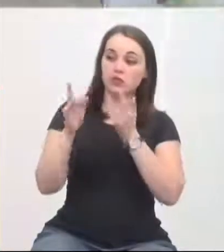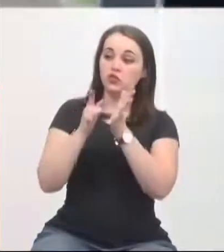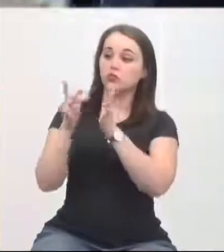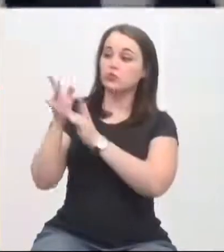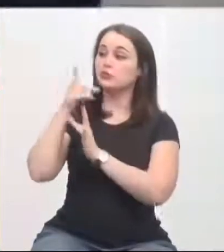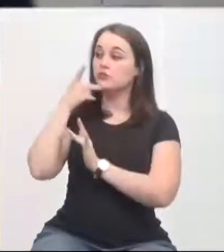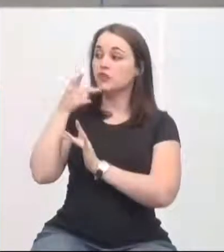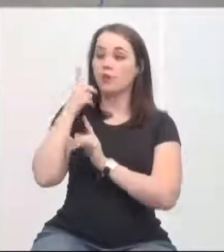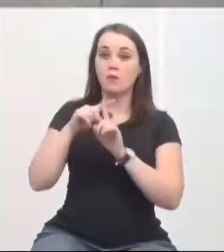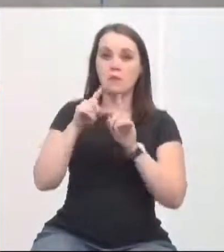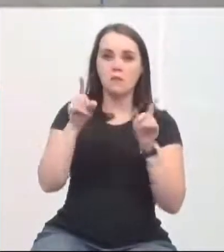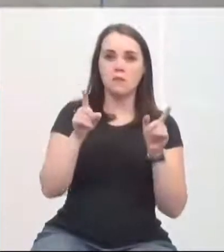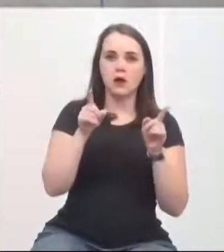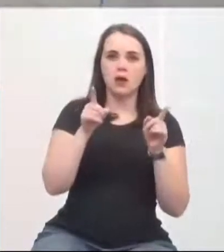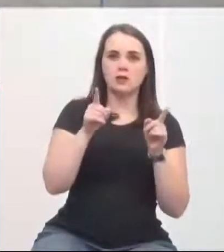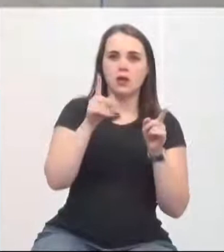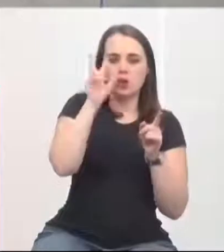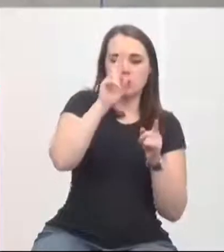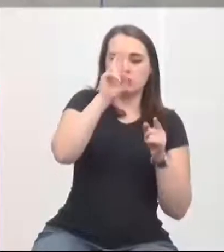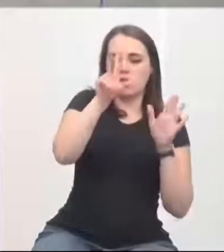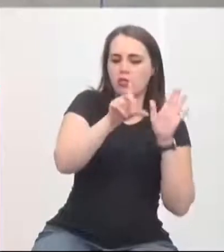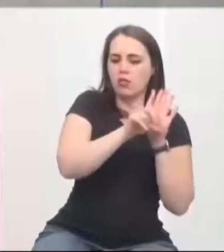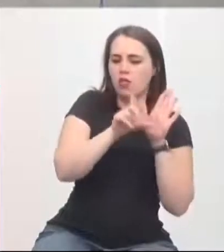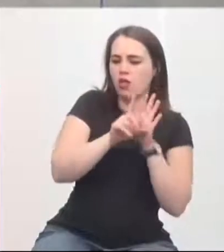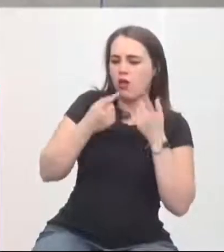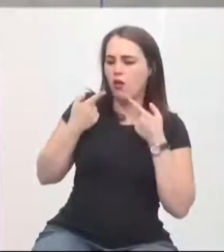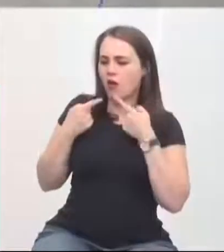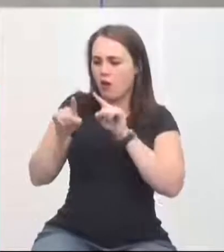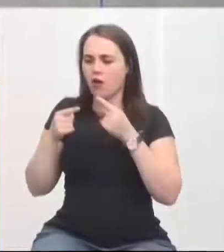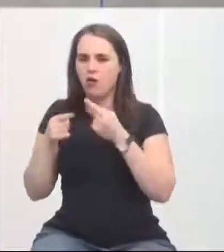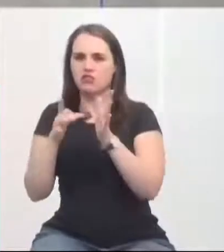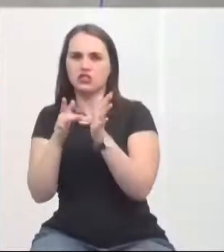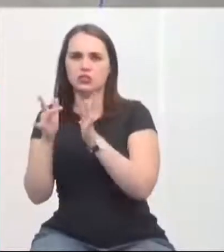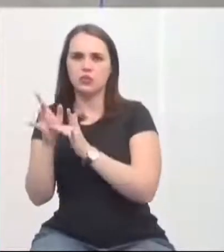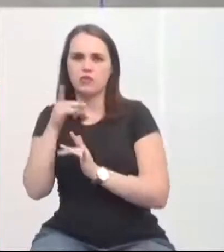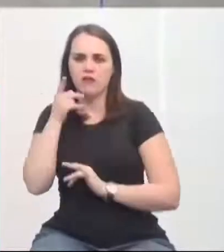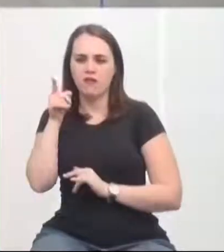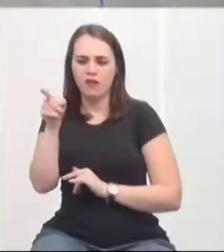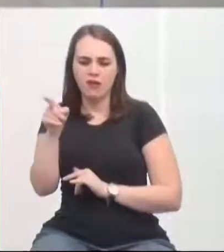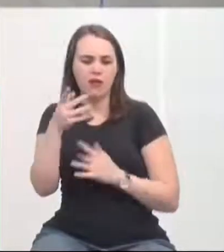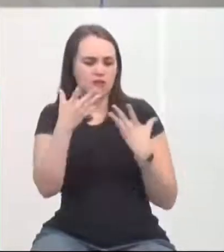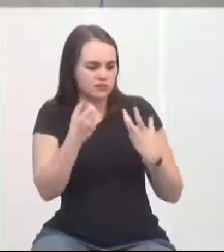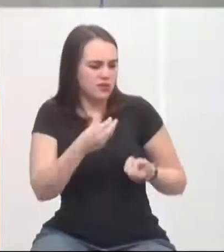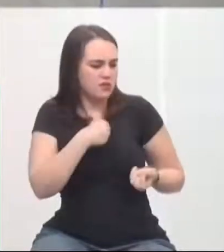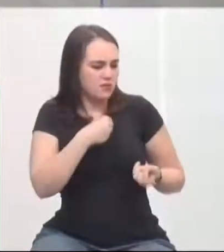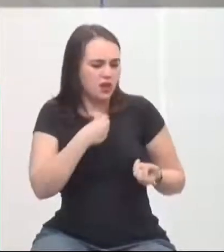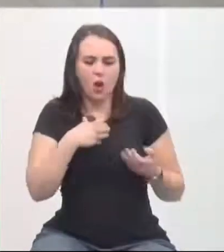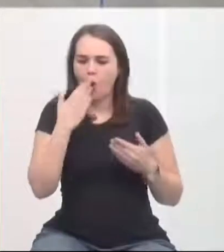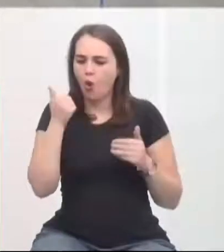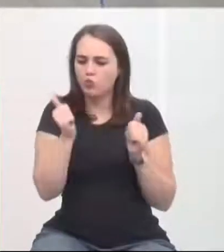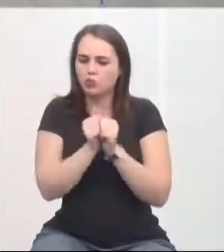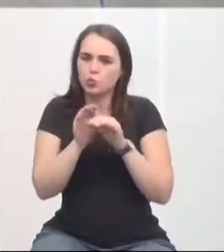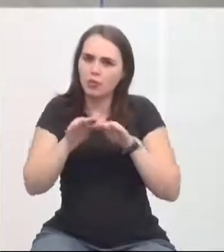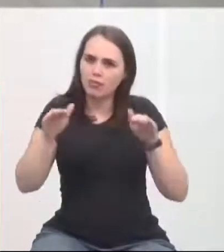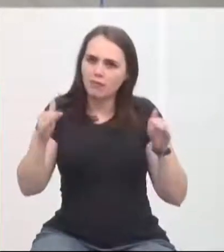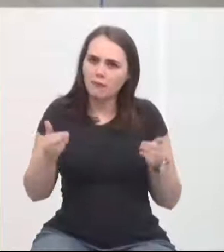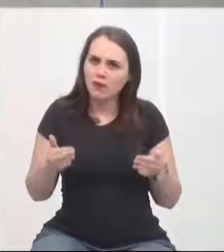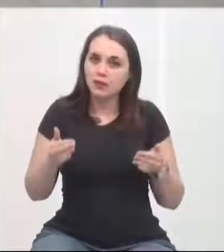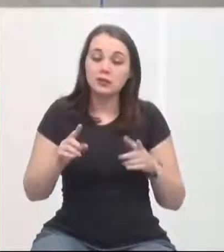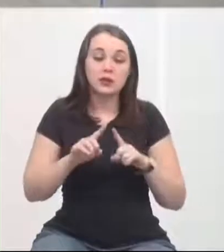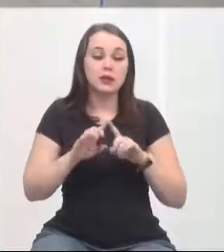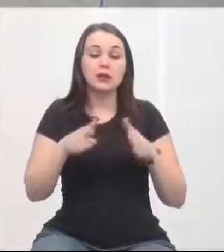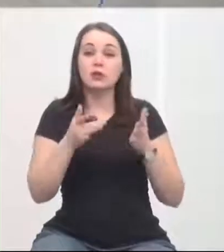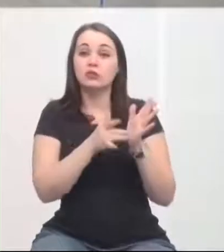mas os fariseus e os mestres da lei o criticavam. Este homem recebe pecadores e come com eles? Então